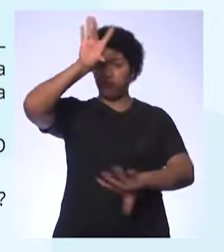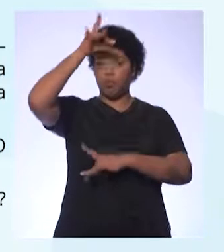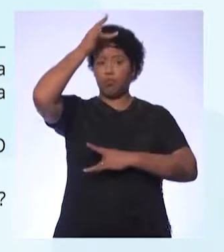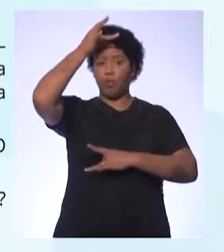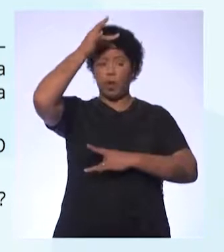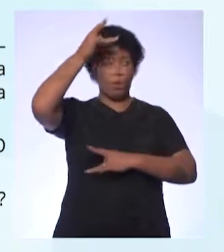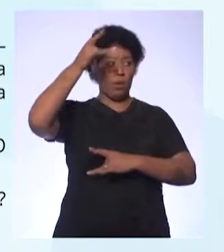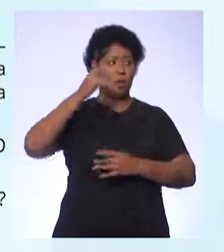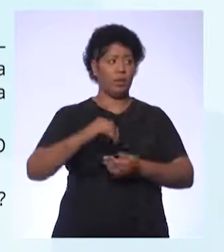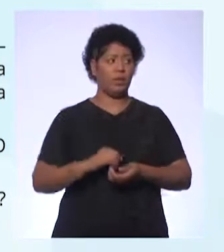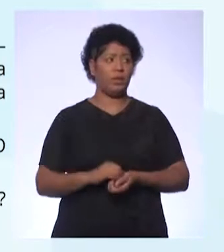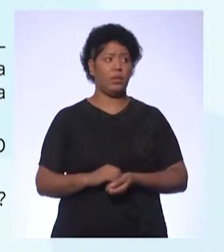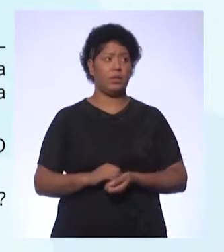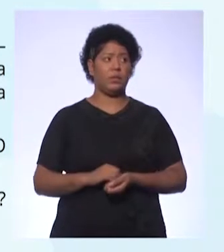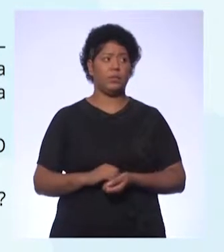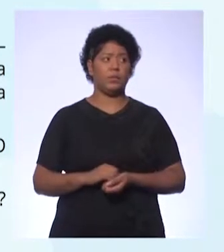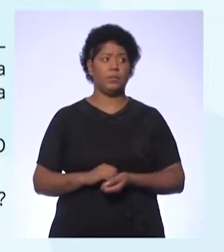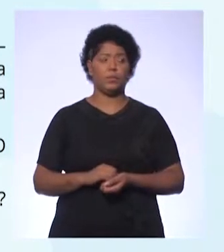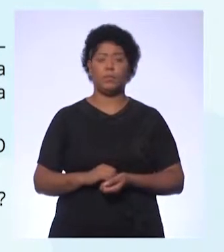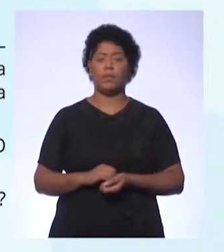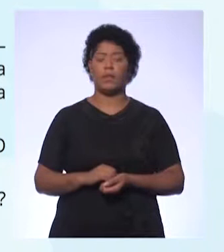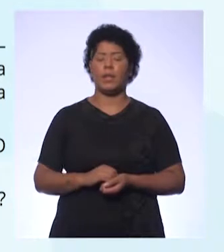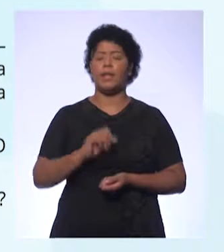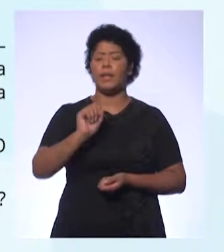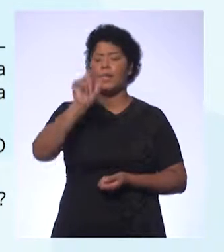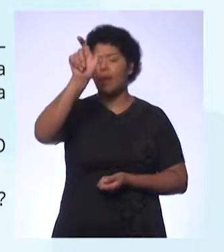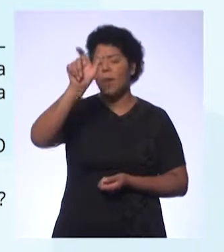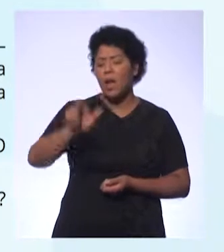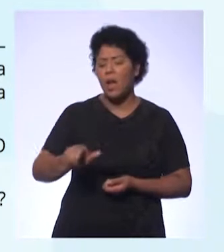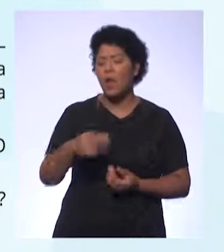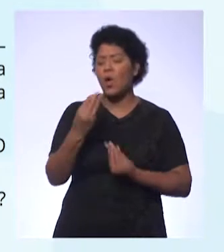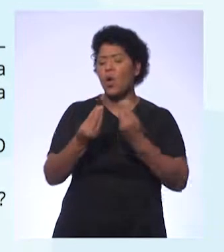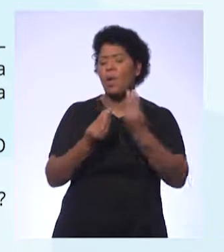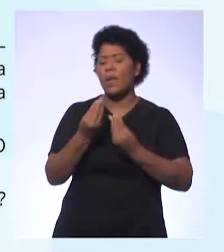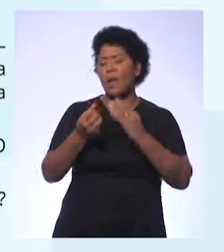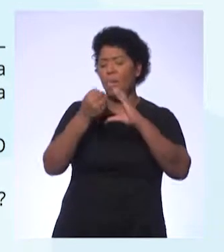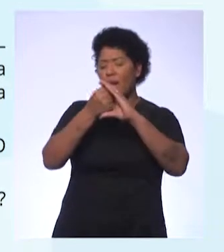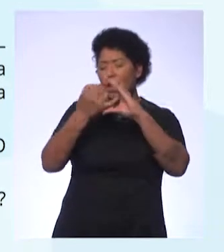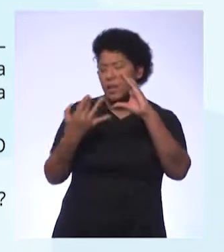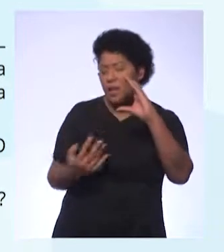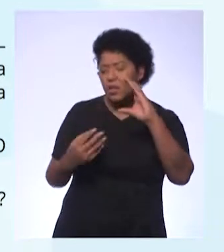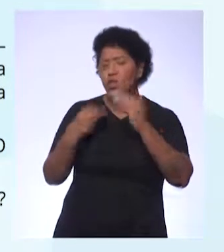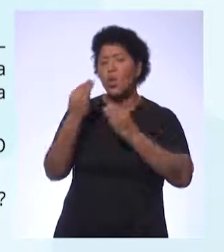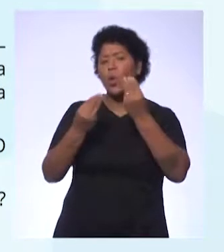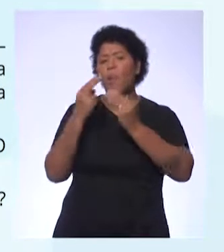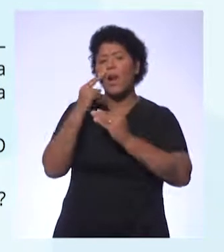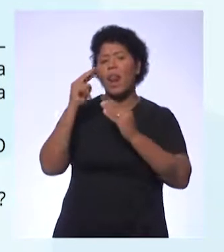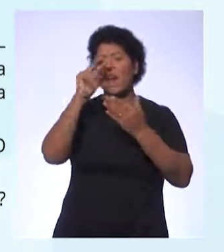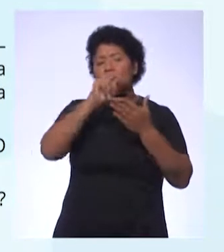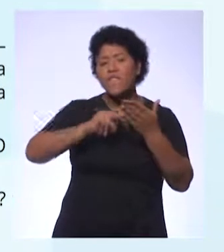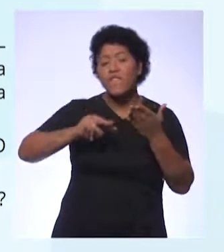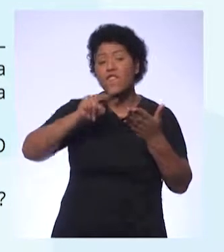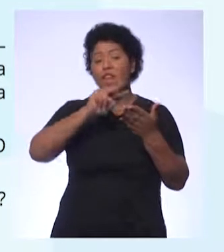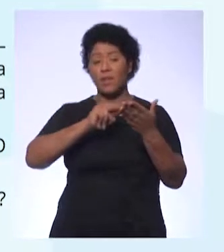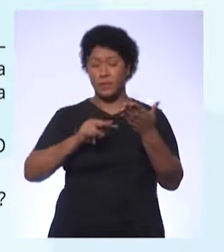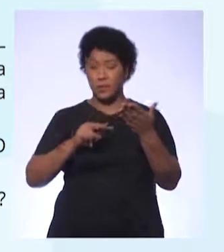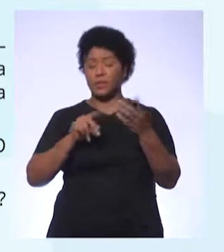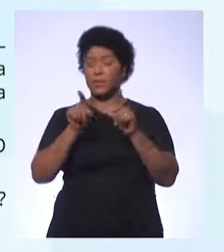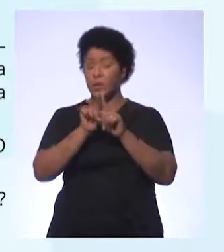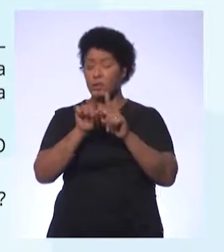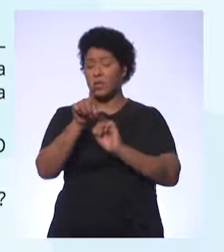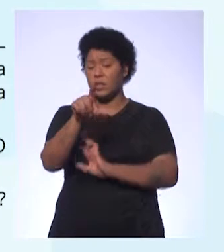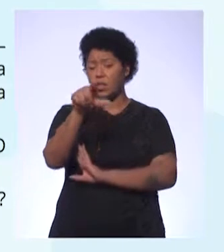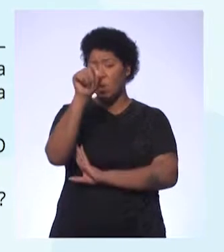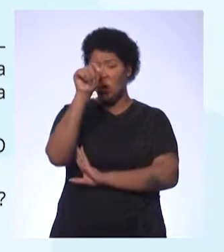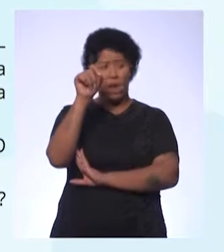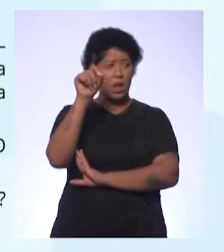são as personagens? Como elas se caracterizam. Então, pensar nisso também, tá? Você vai ter que escolher os personagens, as